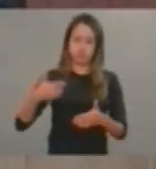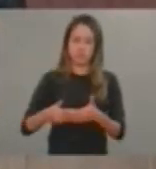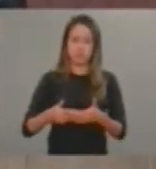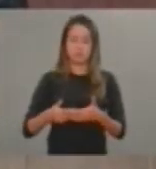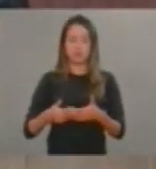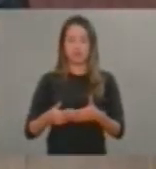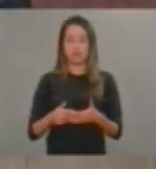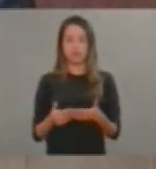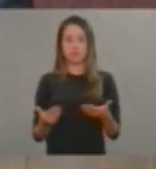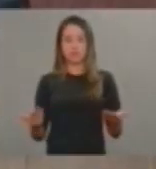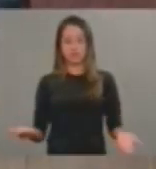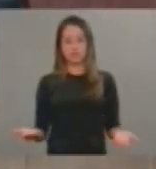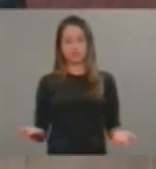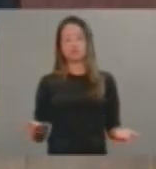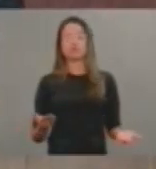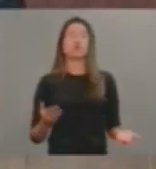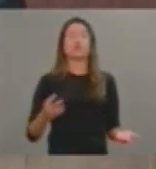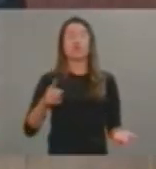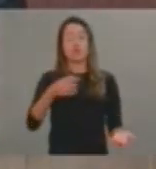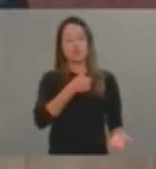Santana